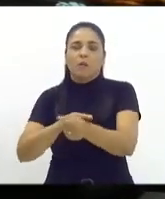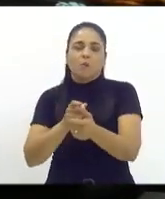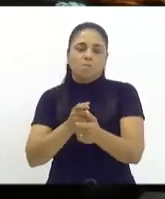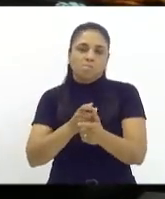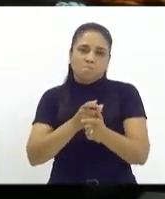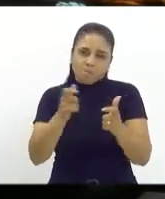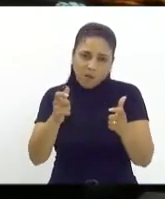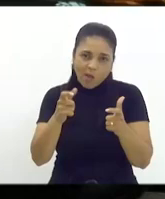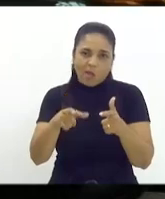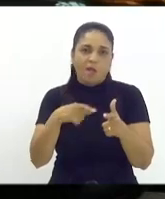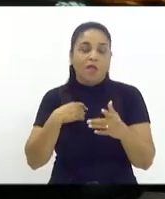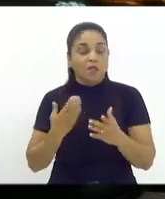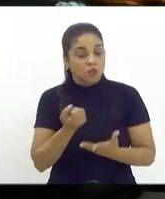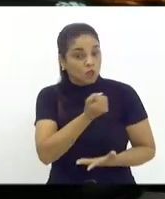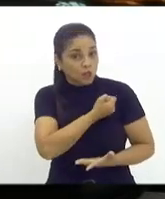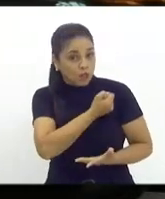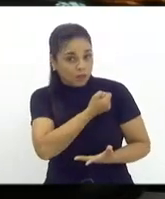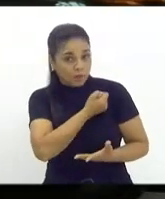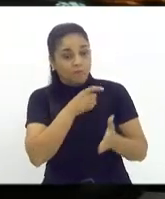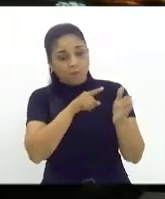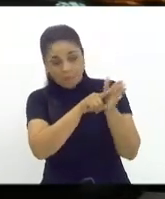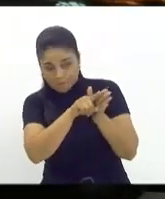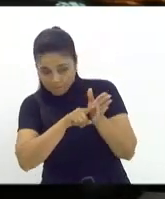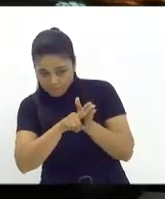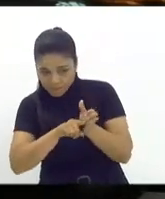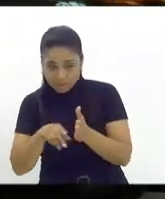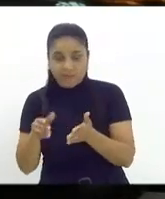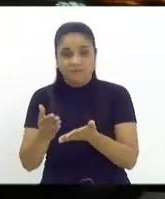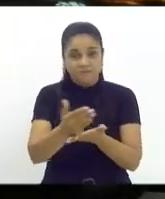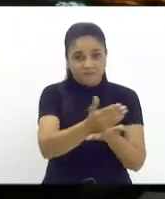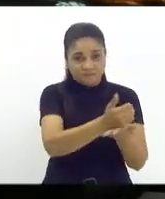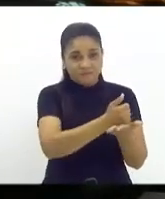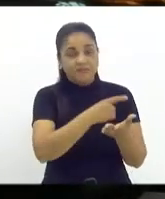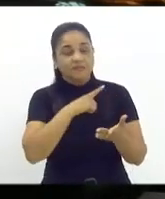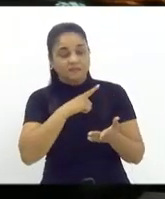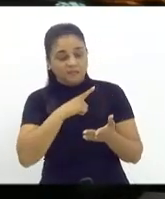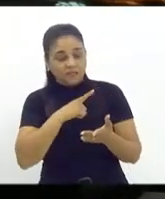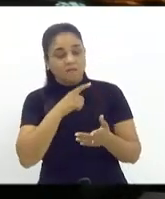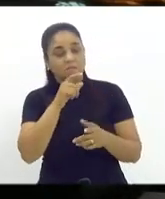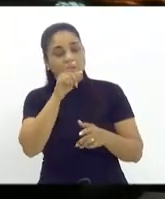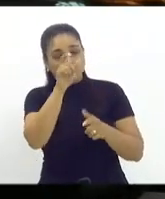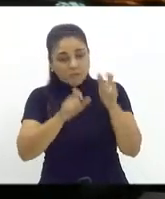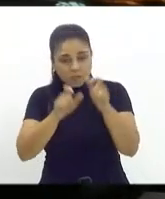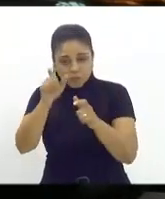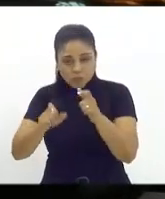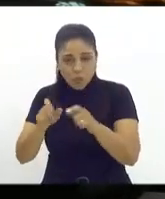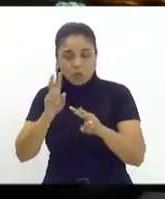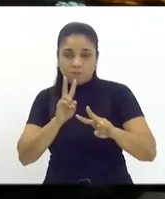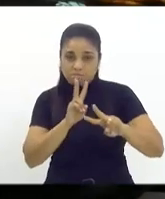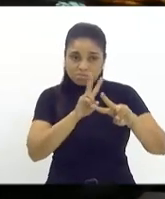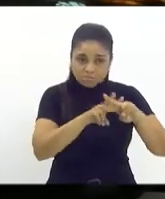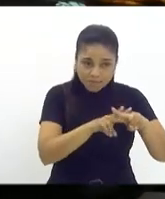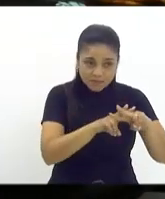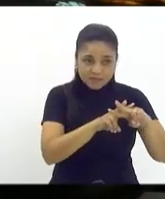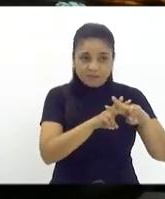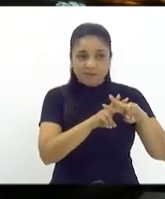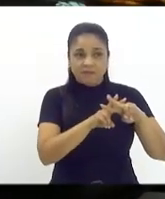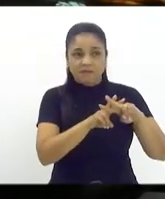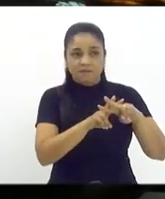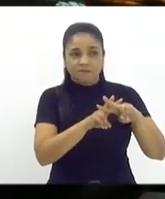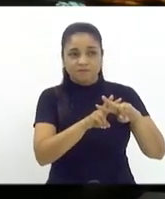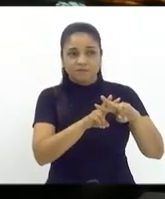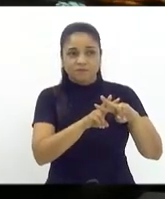números e o peso relativo vai se importando das pessoas que são privadas de liberdade em função do